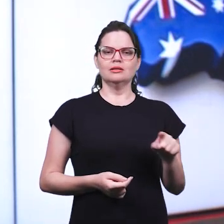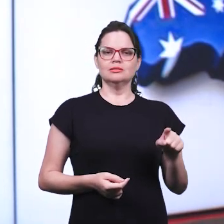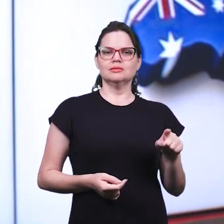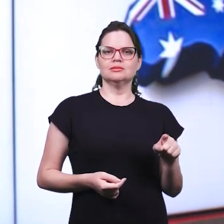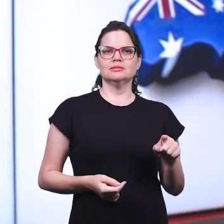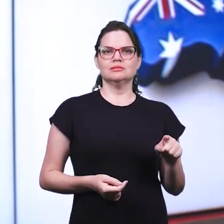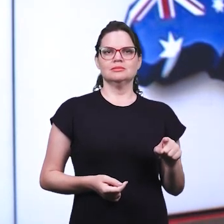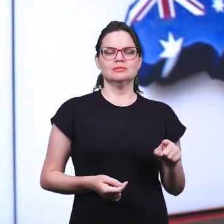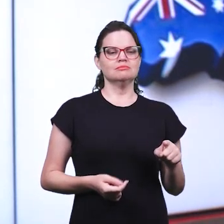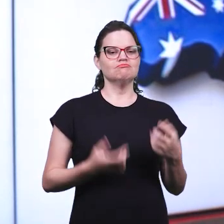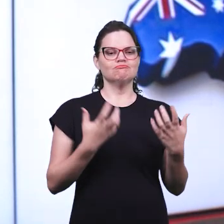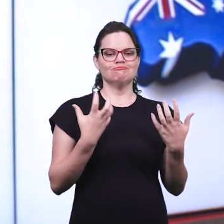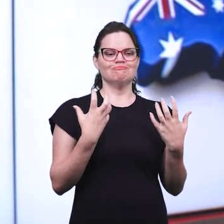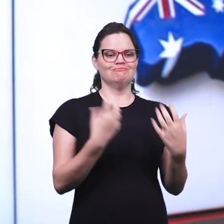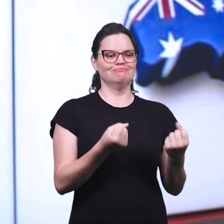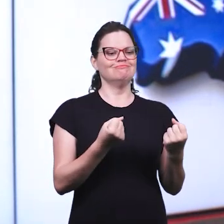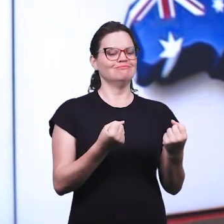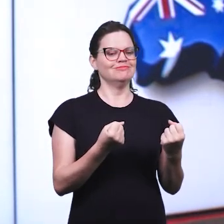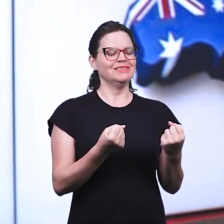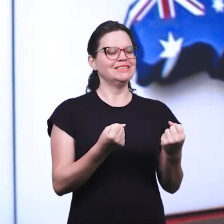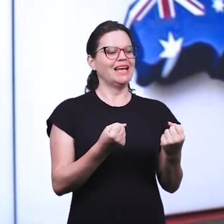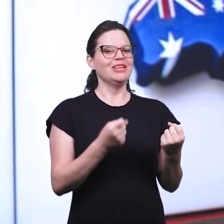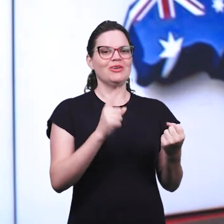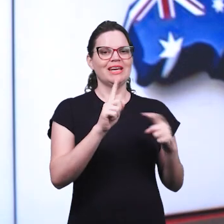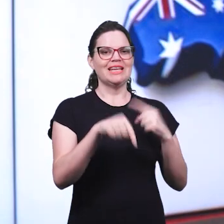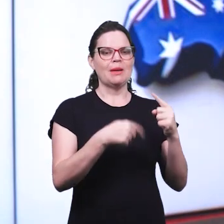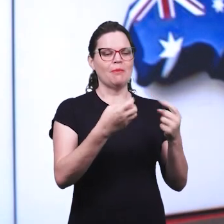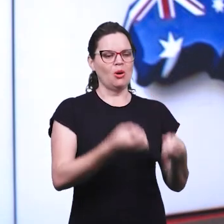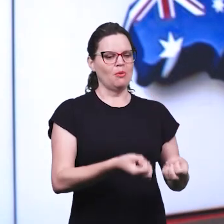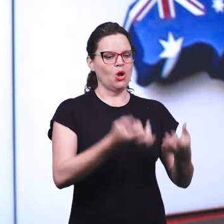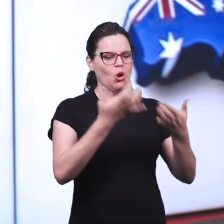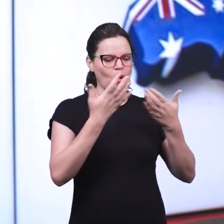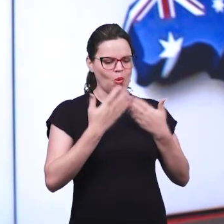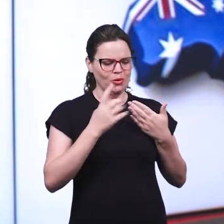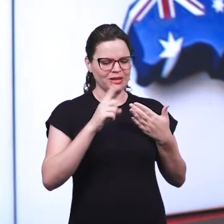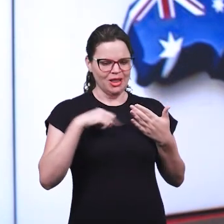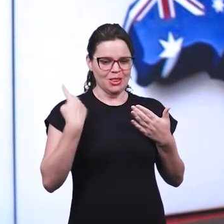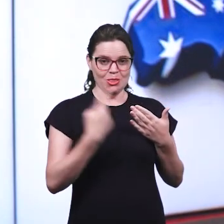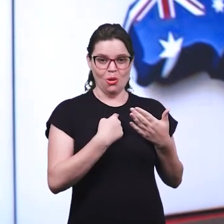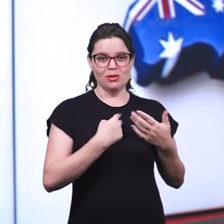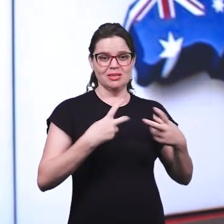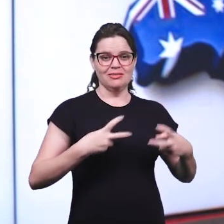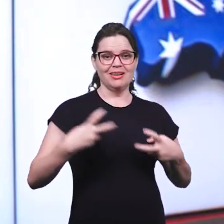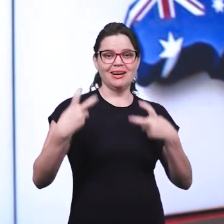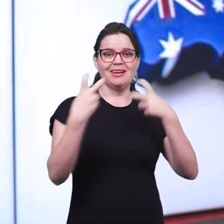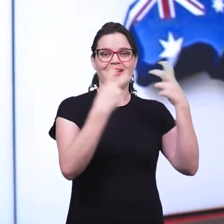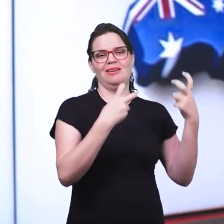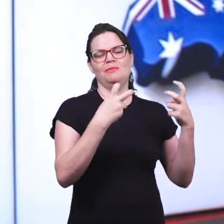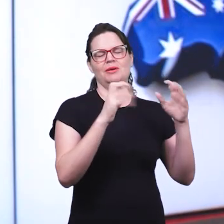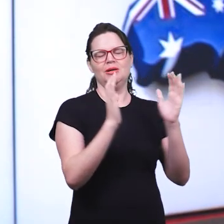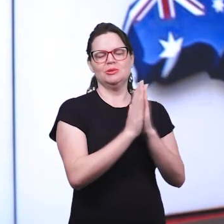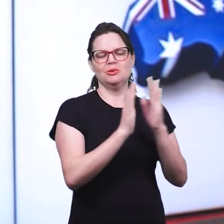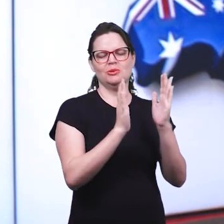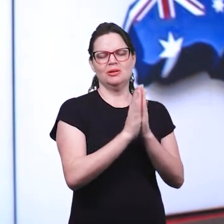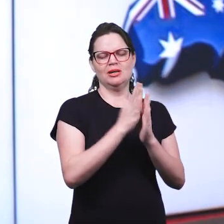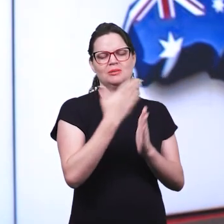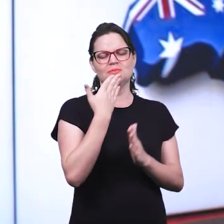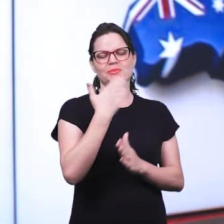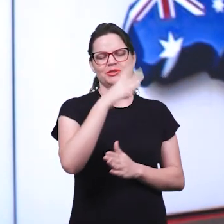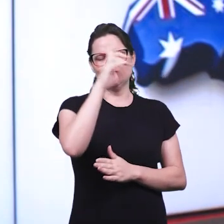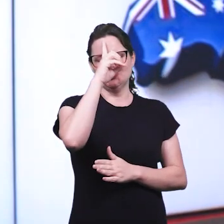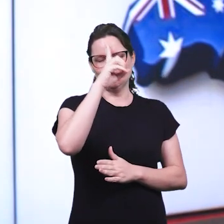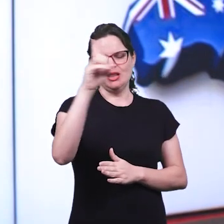que as suas orações foram ouvidas, que eles estavam clamando por um despertamento espiritual e